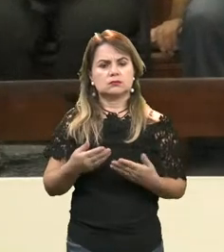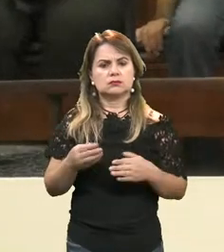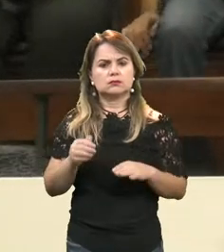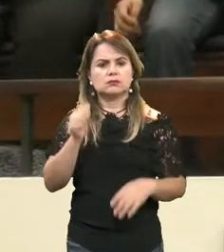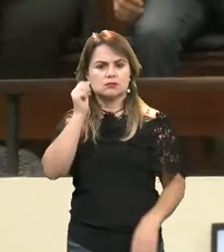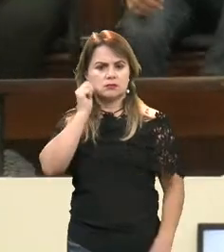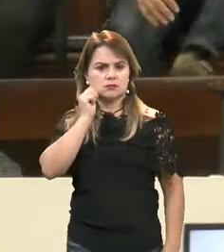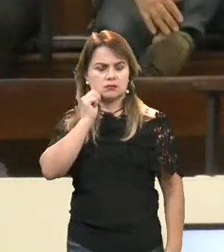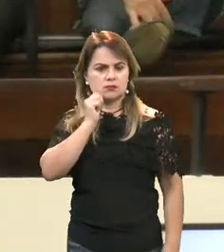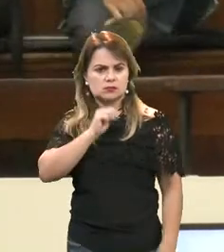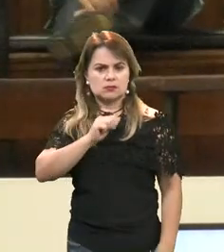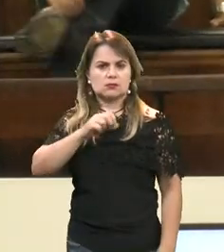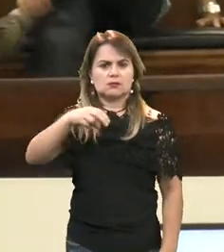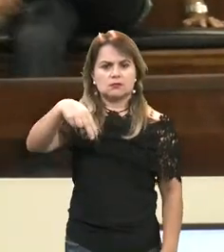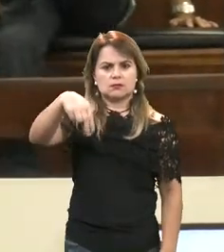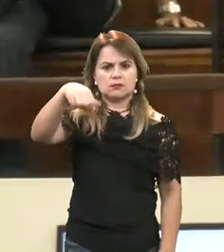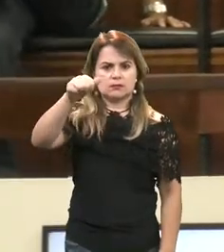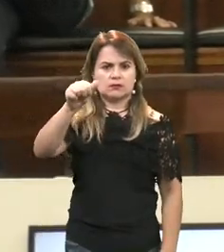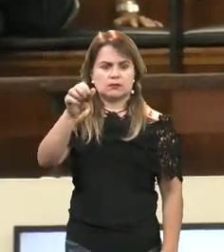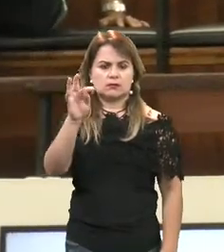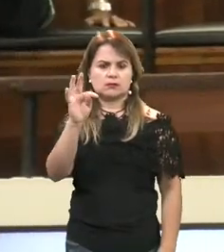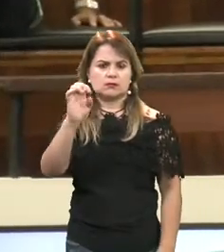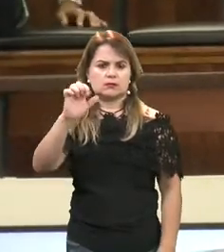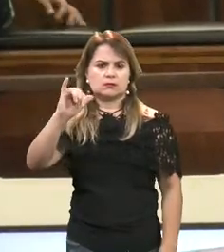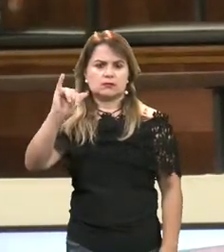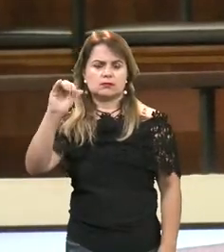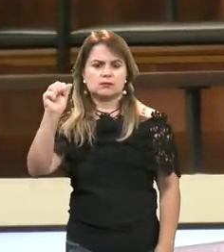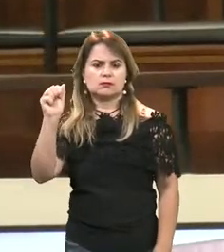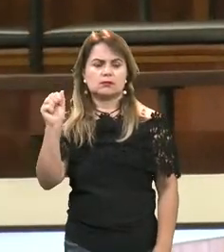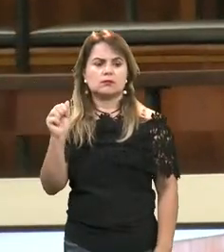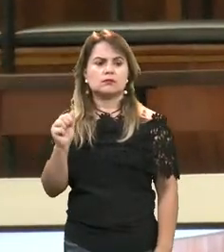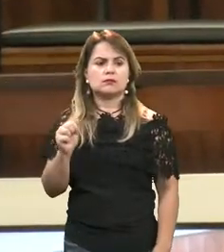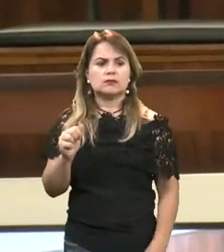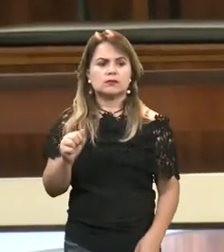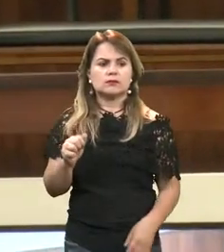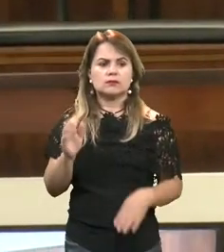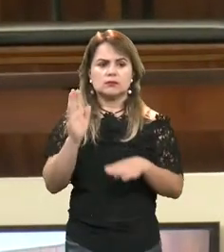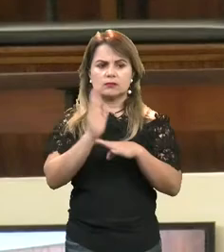Oliveira Italiani, assessor de gabinete